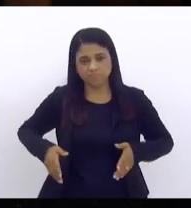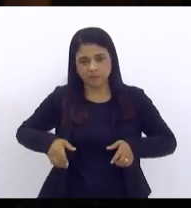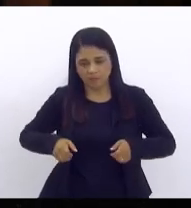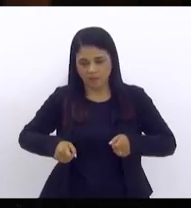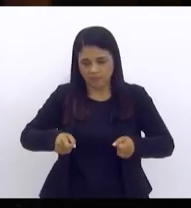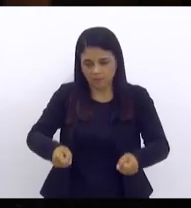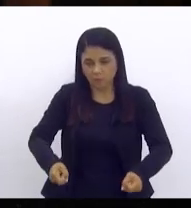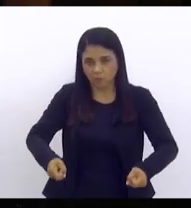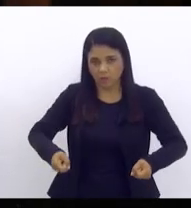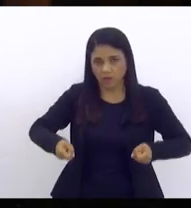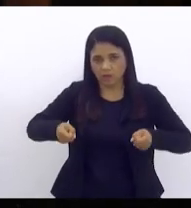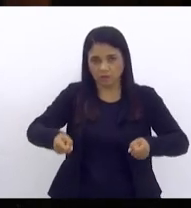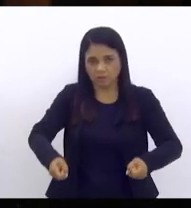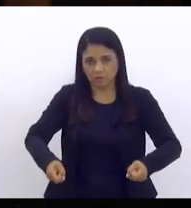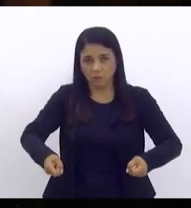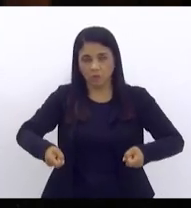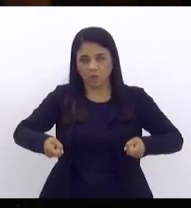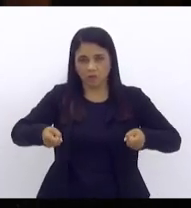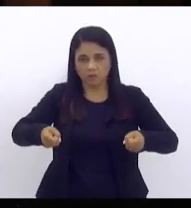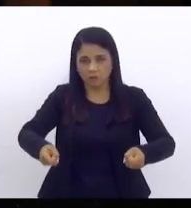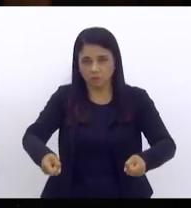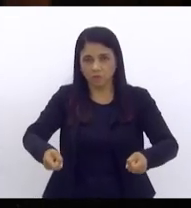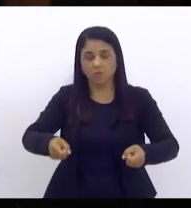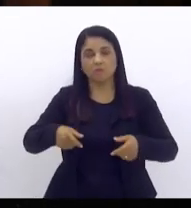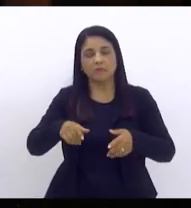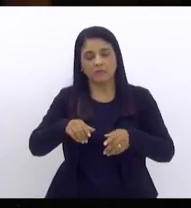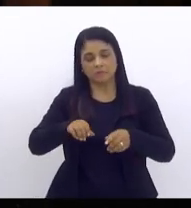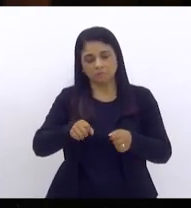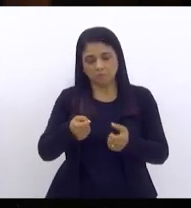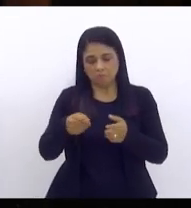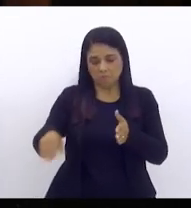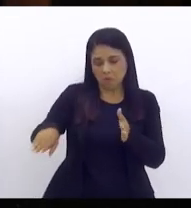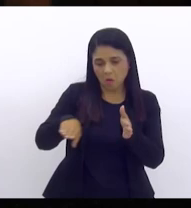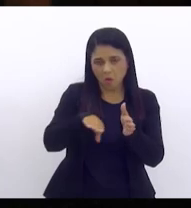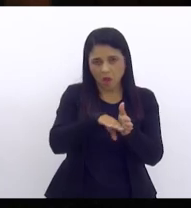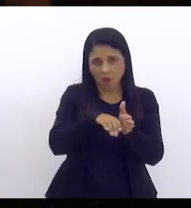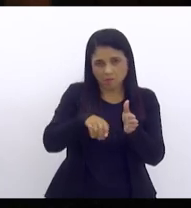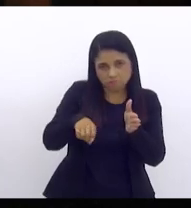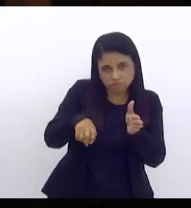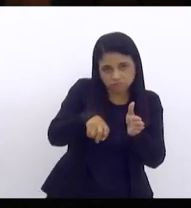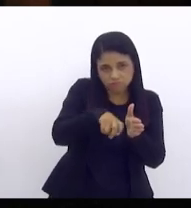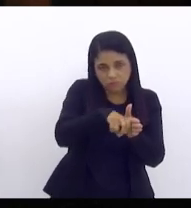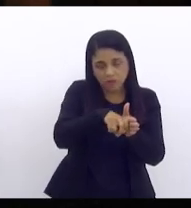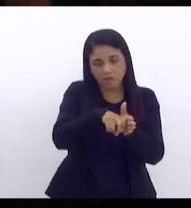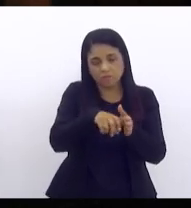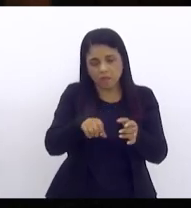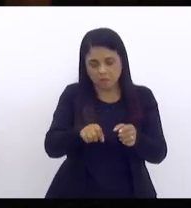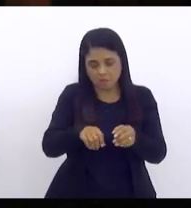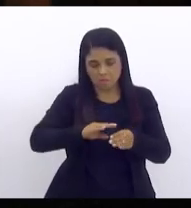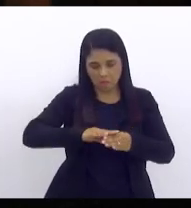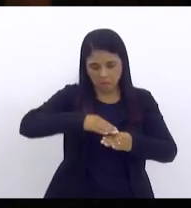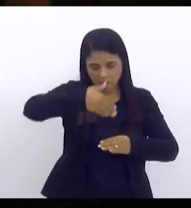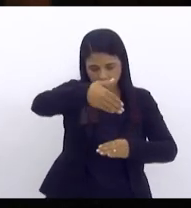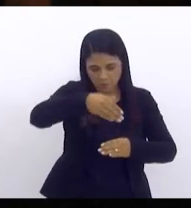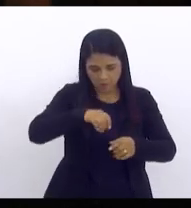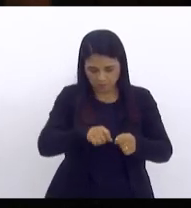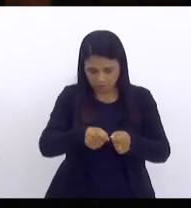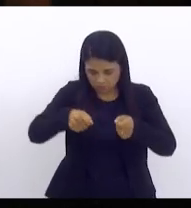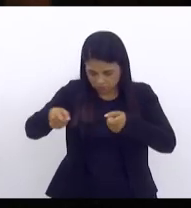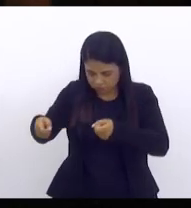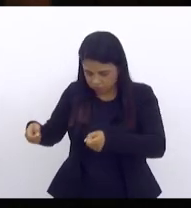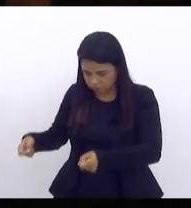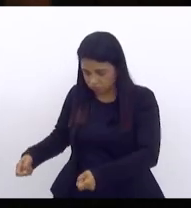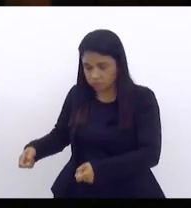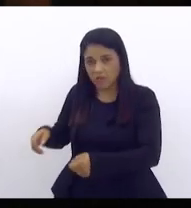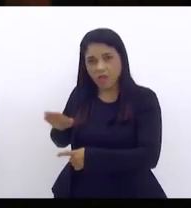Ele parou o carro, abriu o porta-mala, tirou o andador, montou o andador para a senhora, e ele foi multado por ter